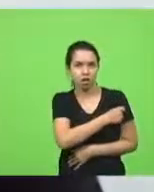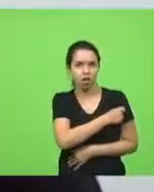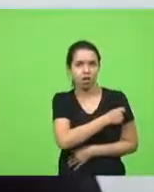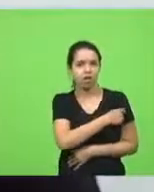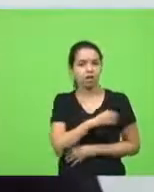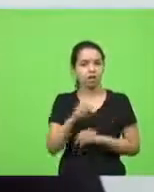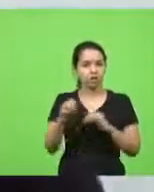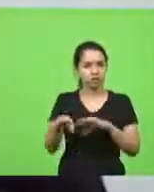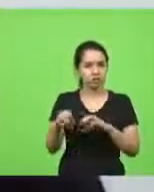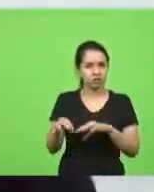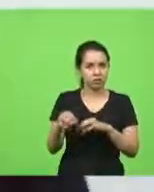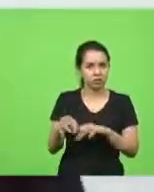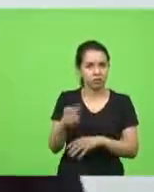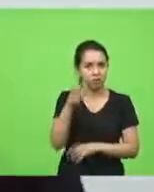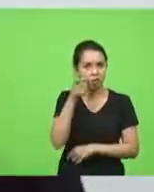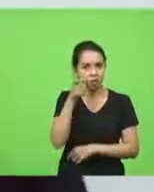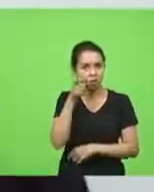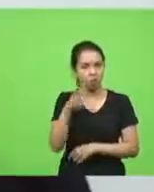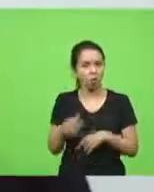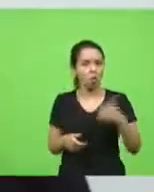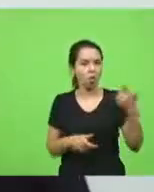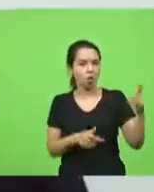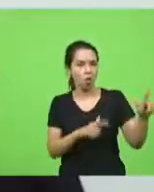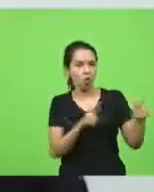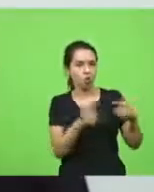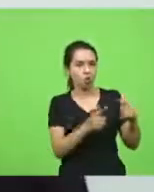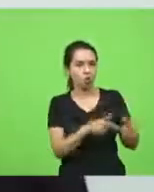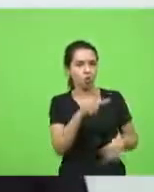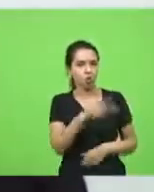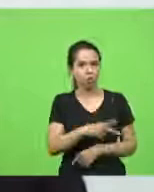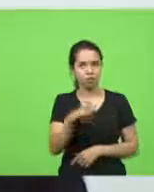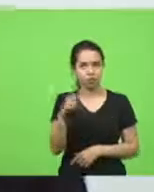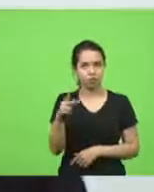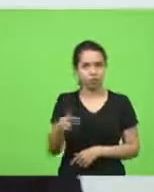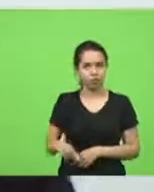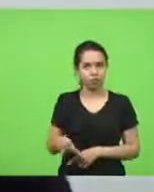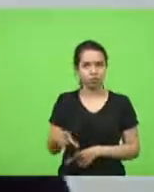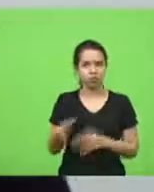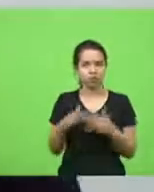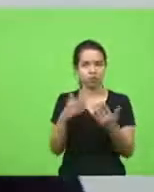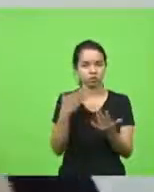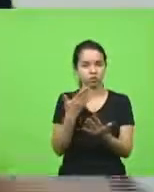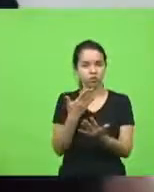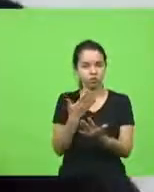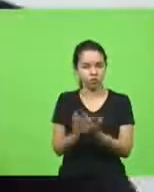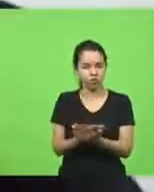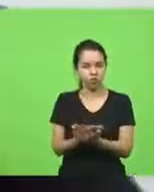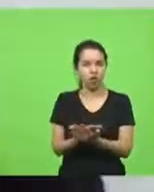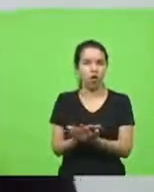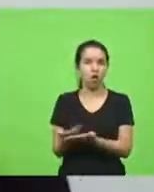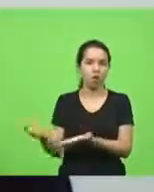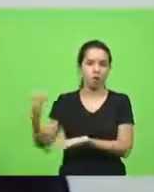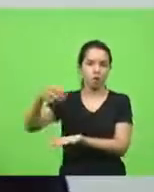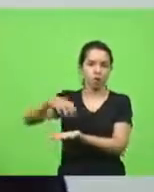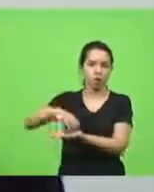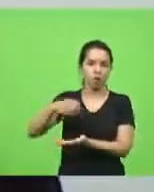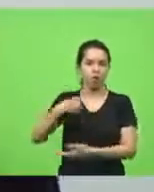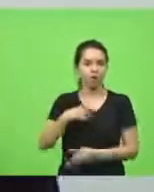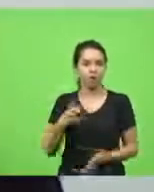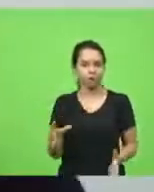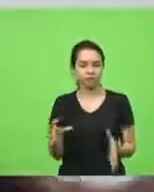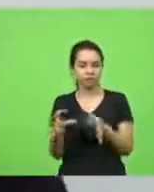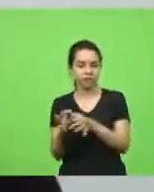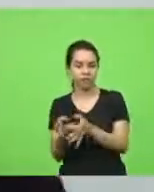ensinados e acompanhados por outros professores da escola polo. Eu não tenho vínculo direto com